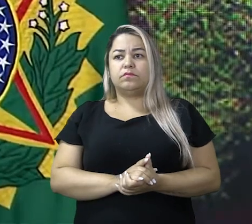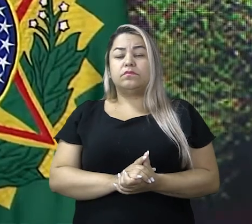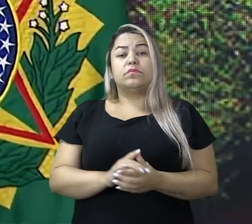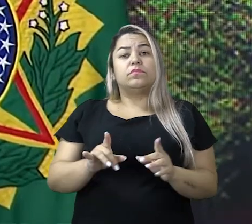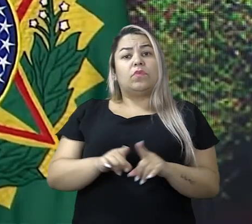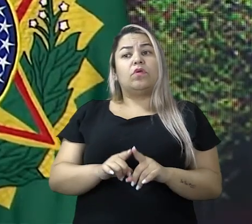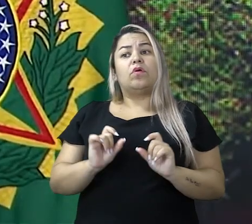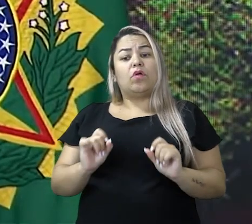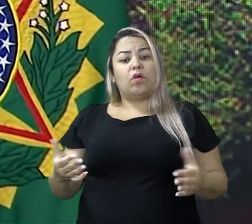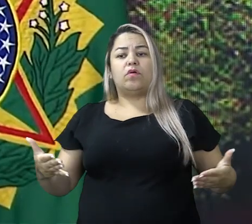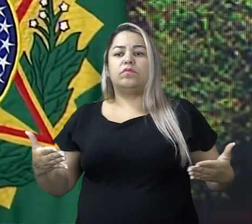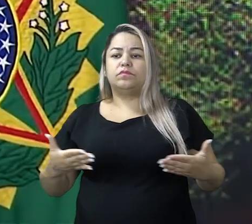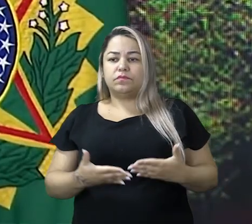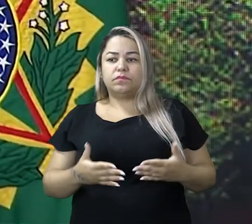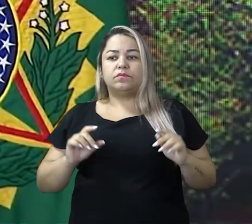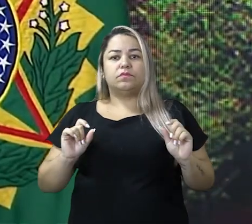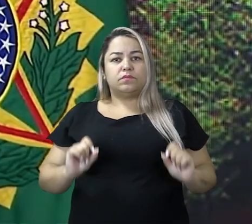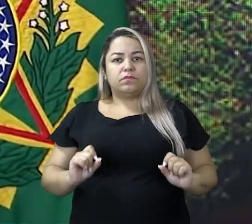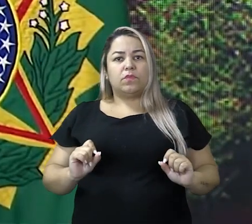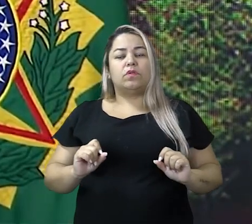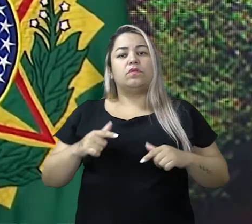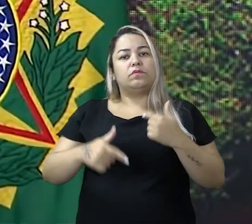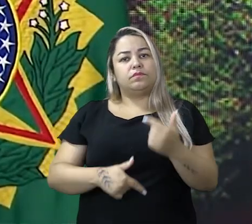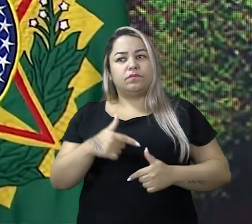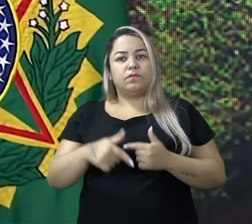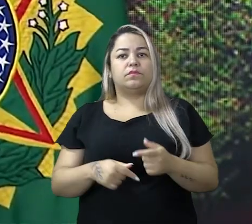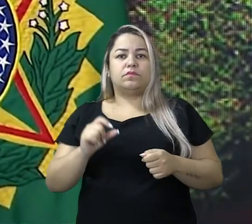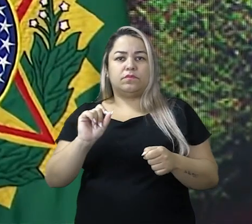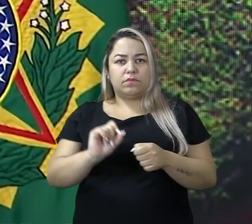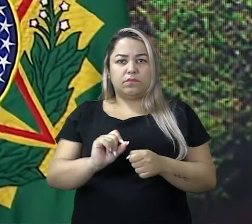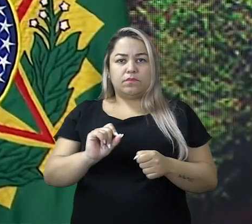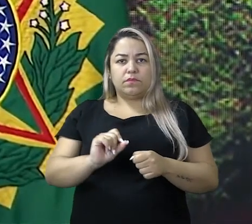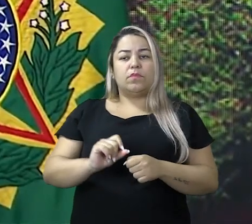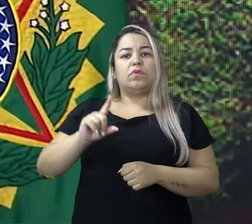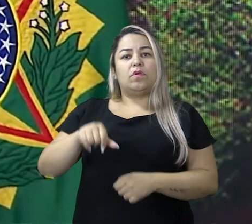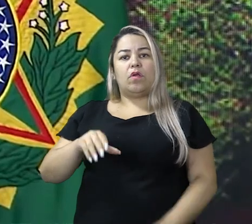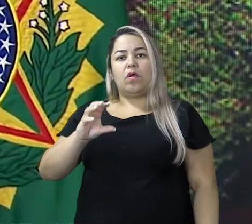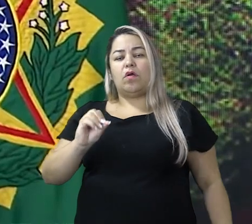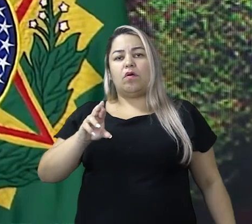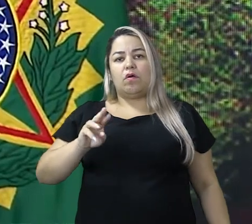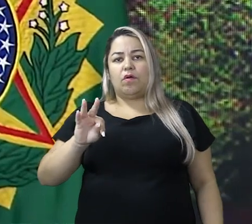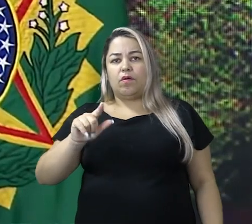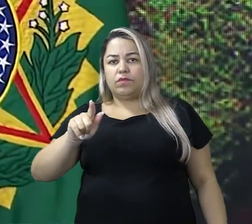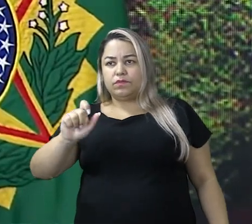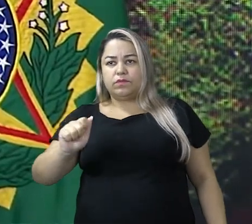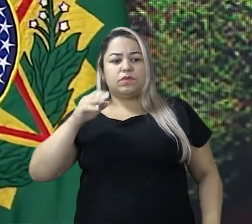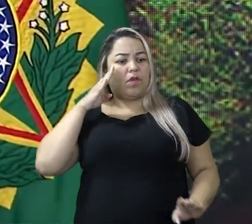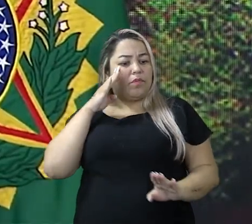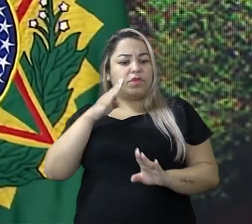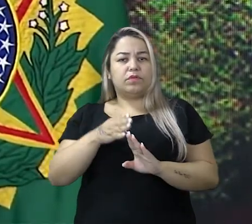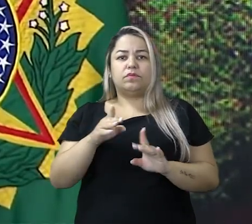sentido. Então, Renan, eu vou tirar o chapéu por conta da competência de fazer concessão sem outorga, porque